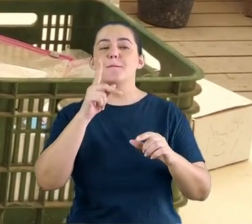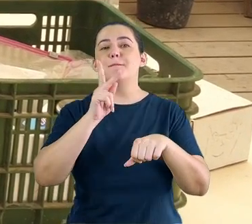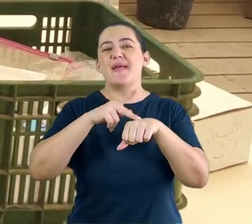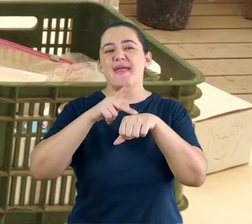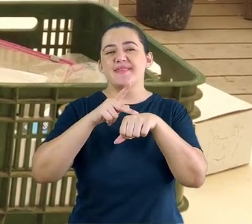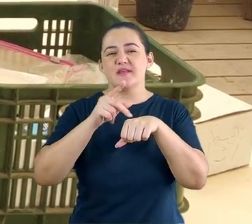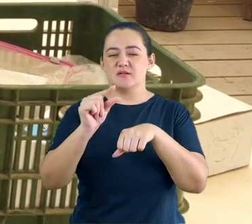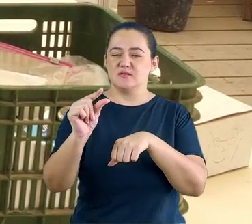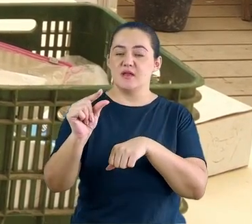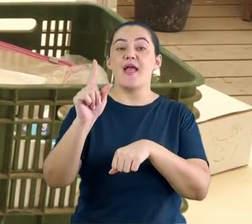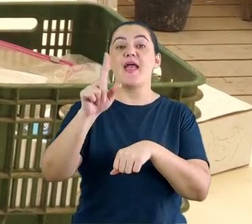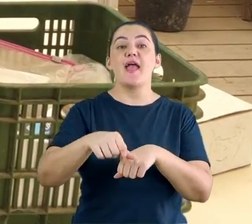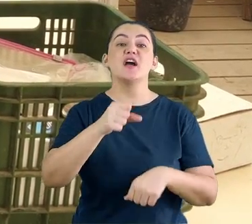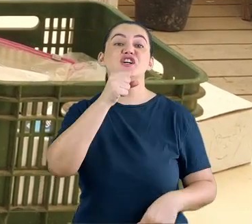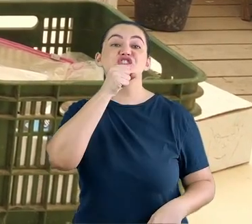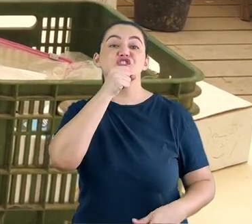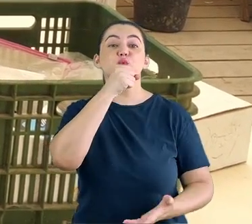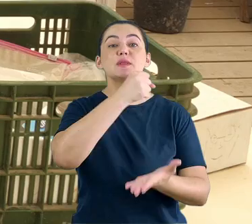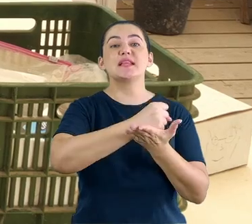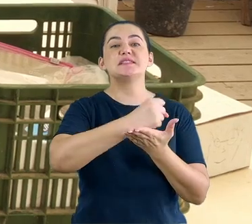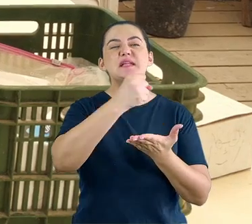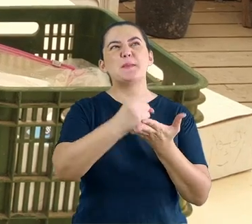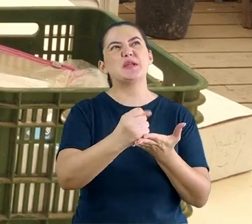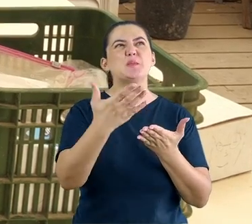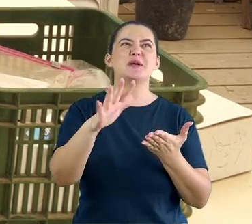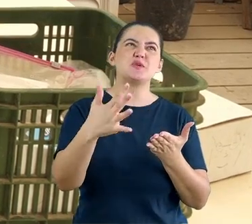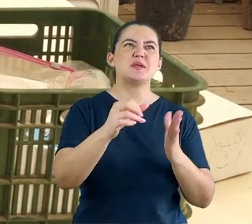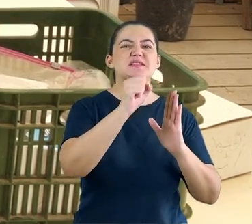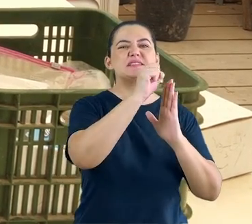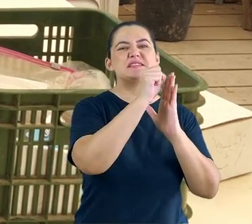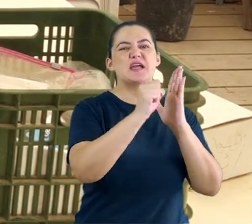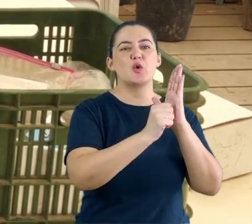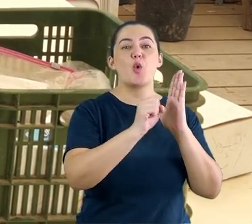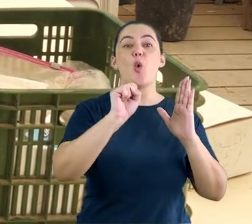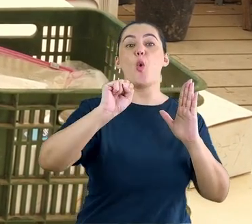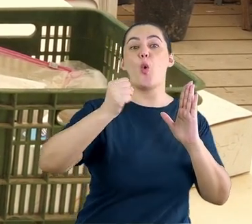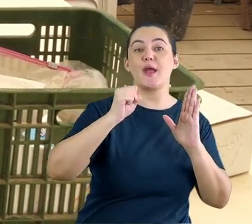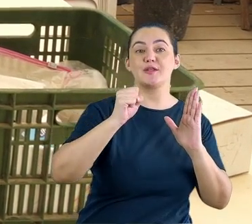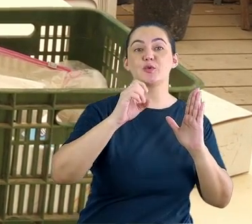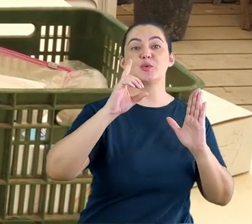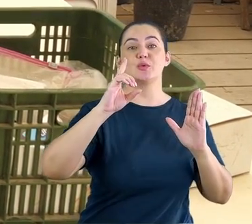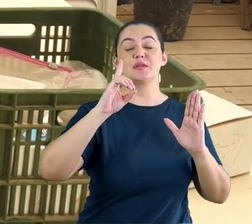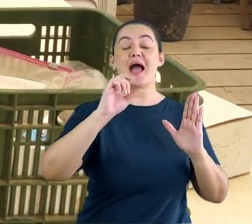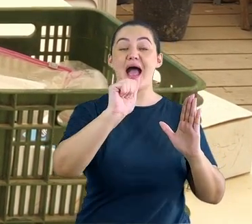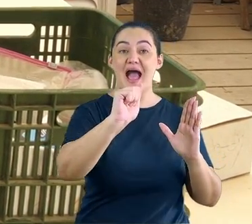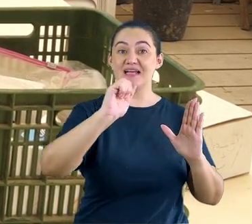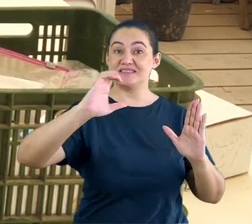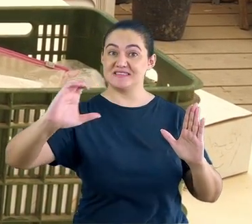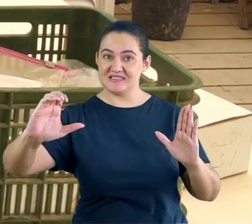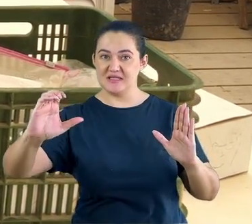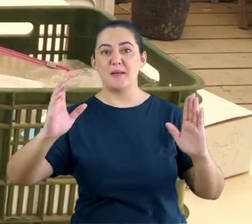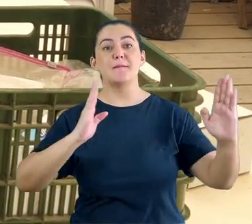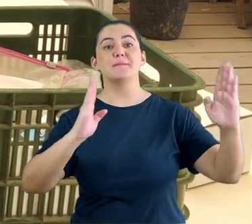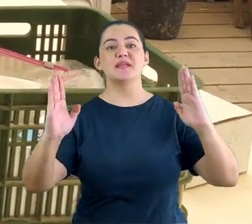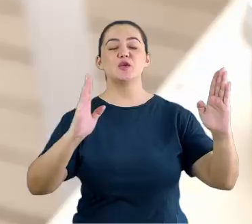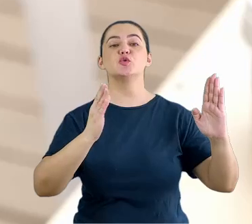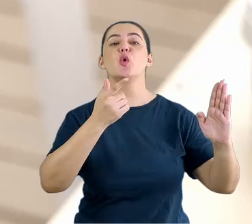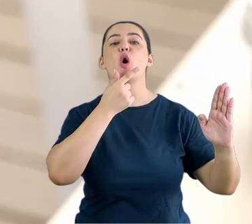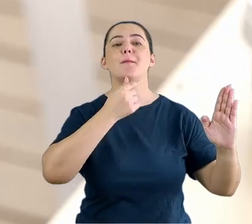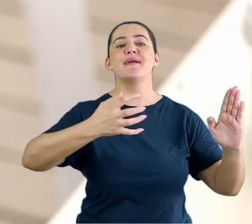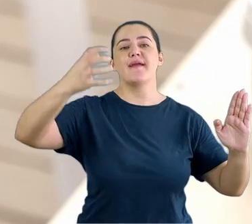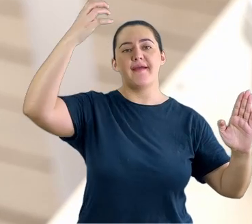do período do Antigo Testamento, aproximadamente do 8º século antes de Cristo, da época do rei